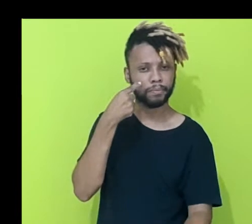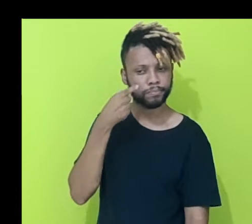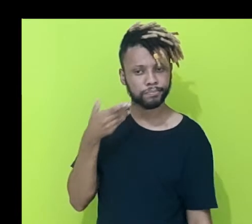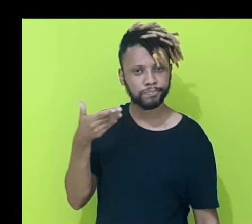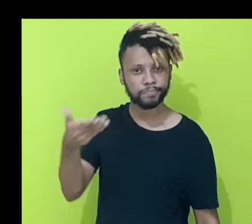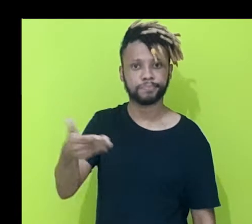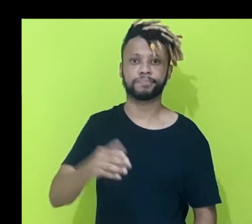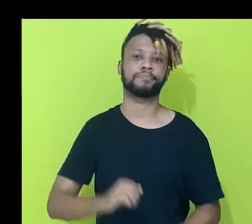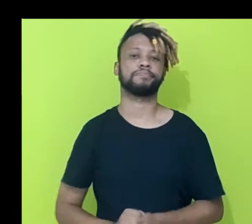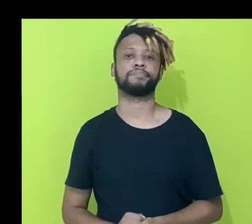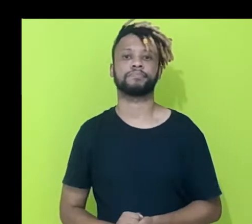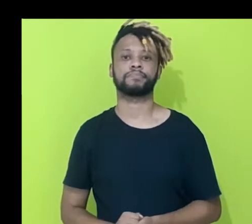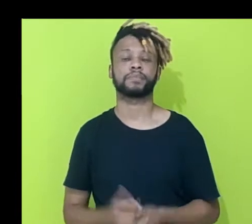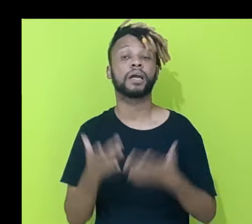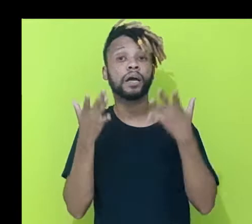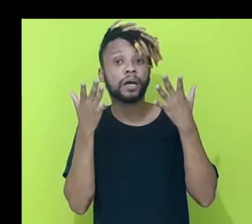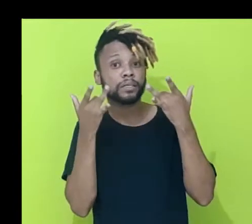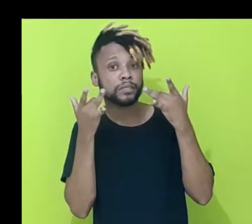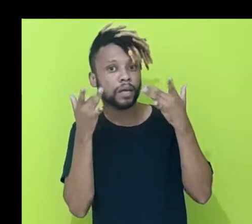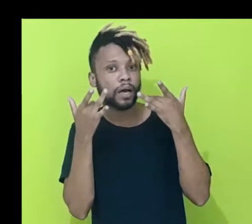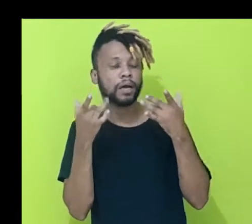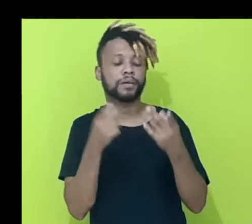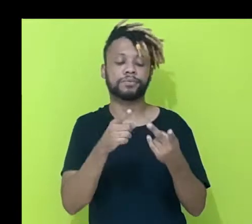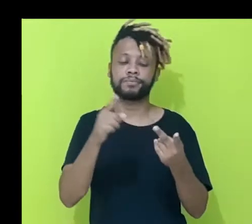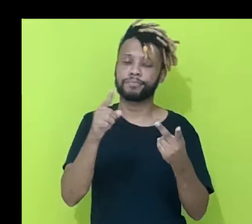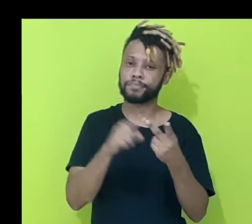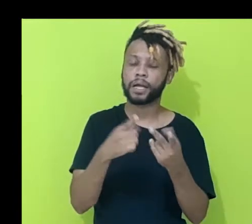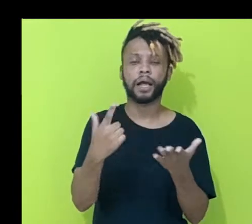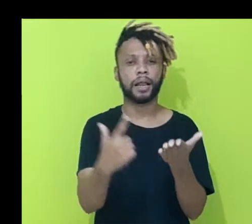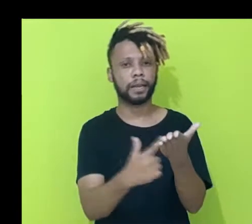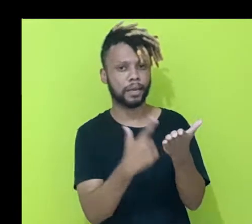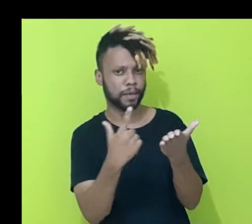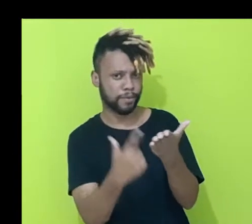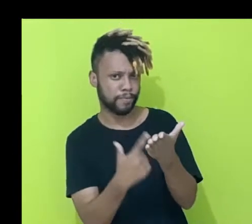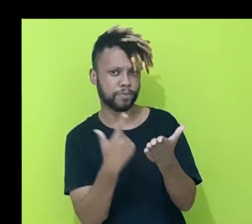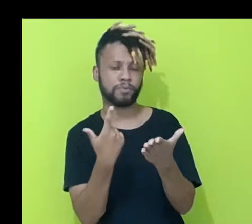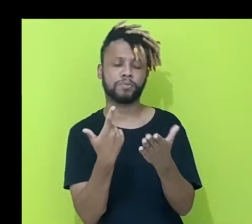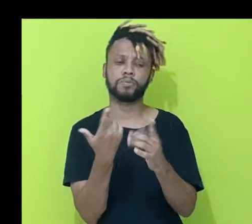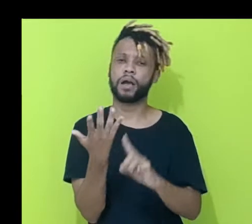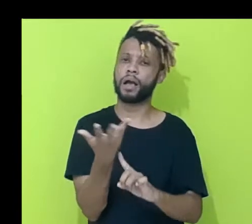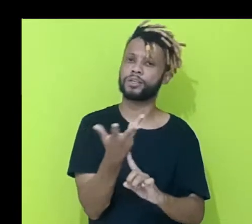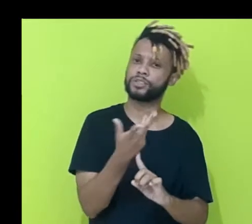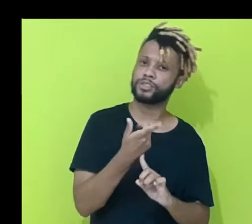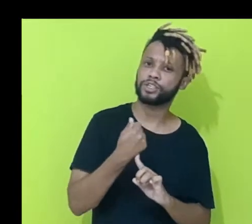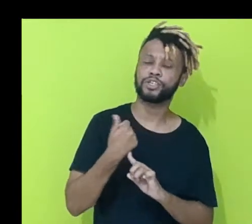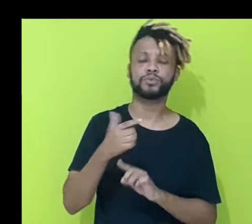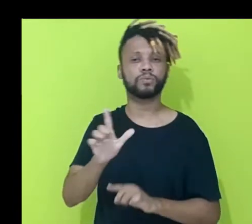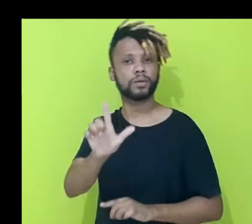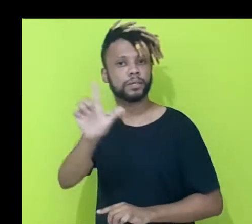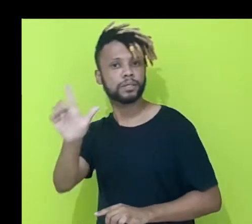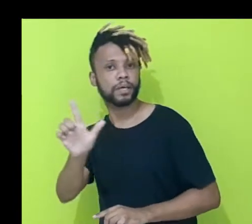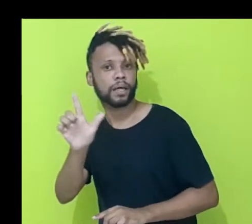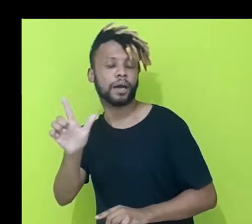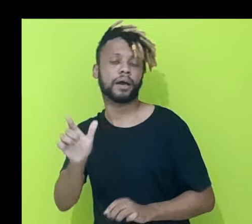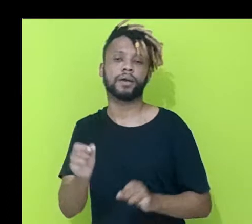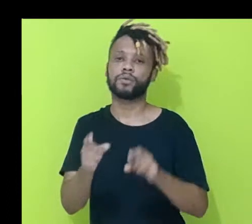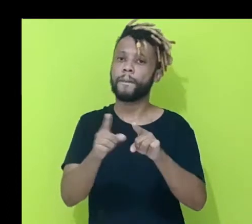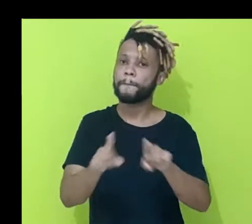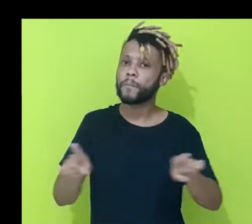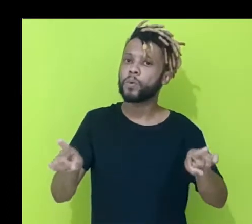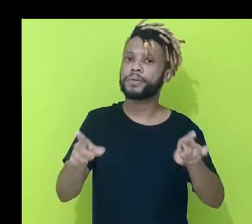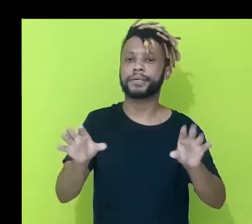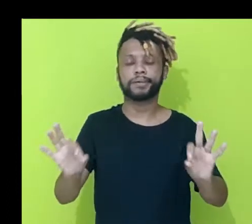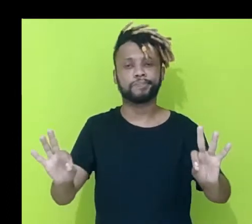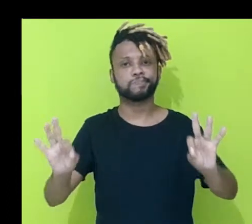São eles: artes cênicas, livros de valor artístico, literário ou humanístico, música erudita